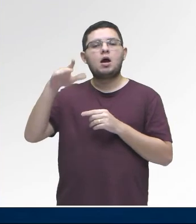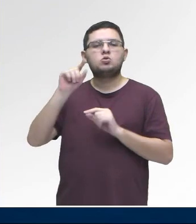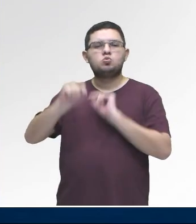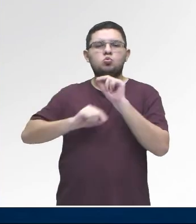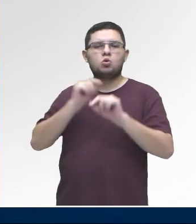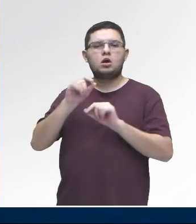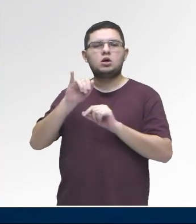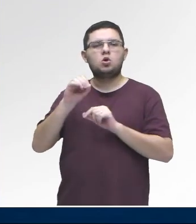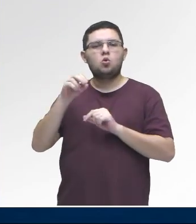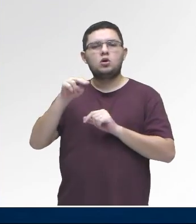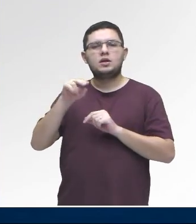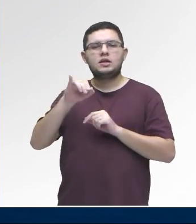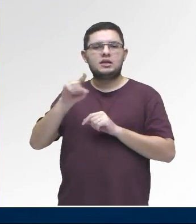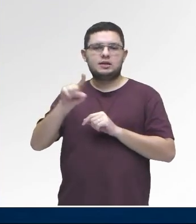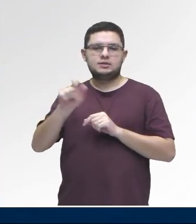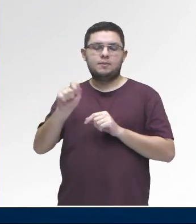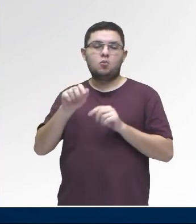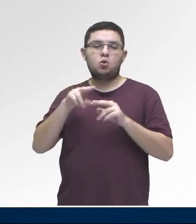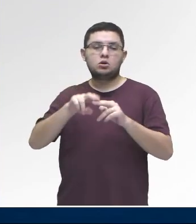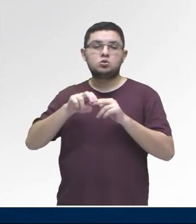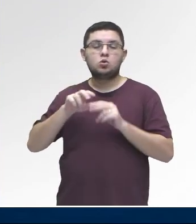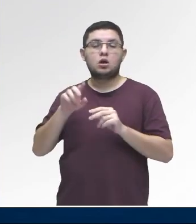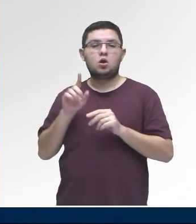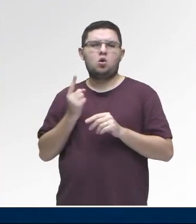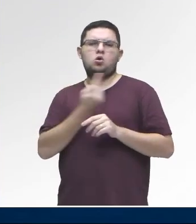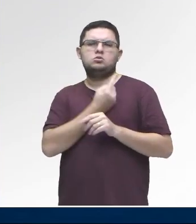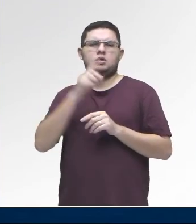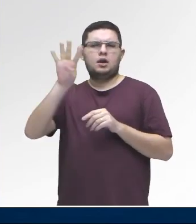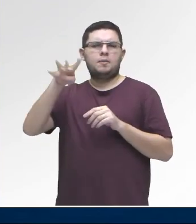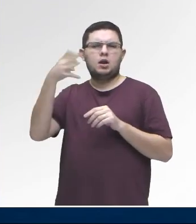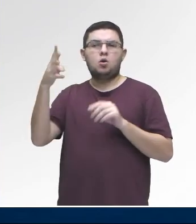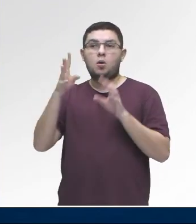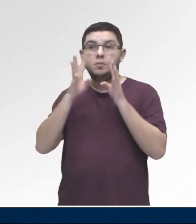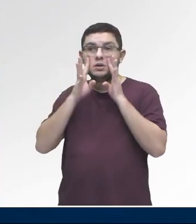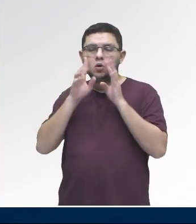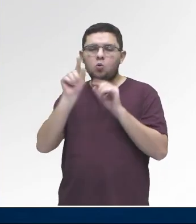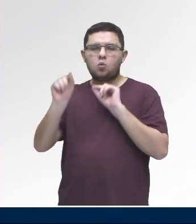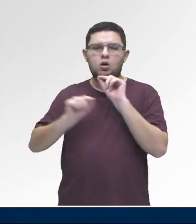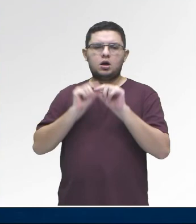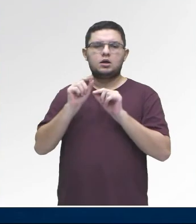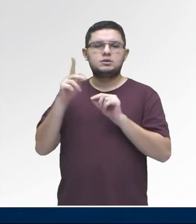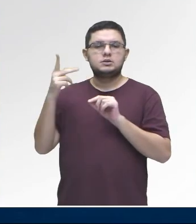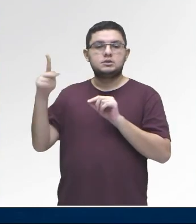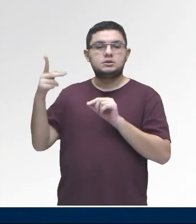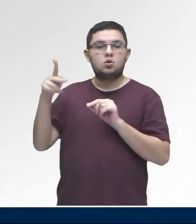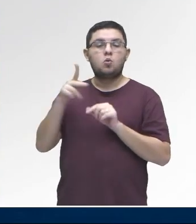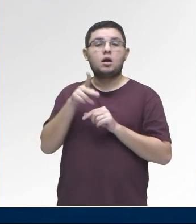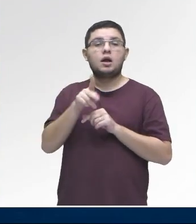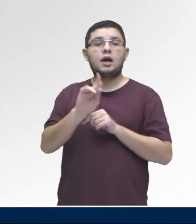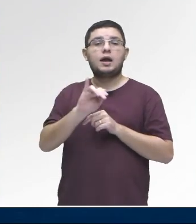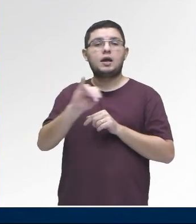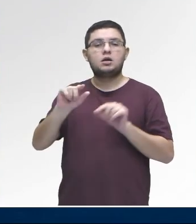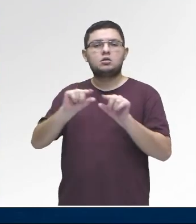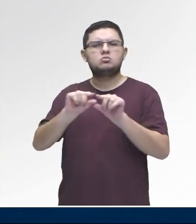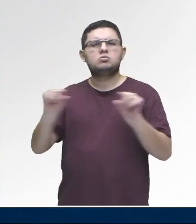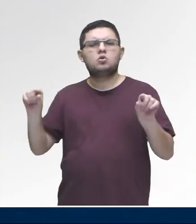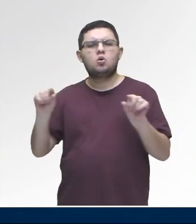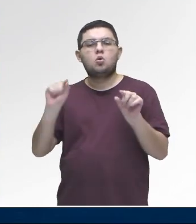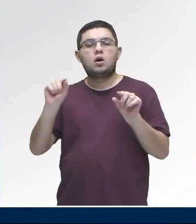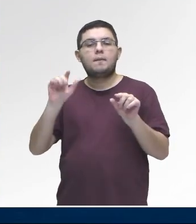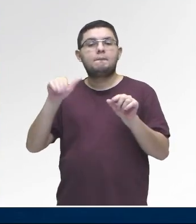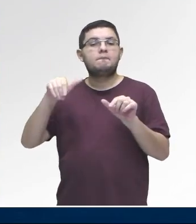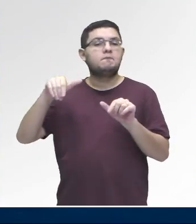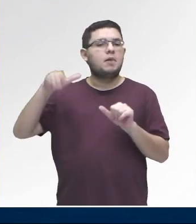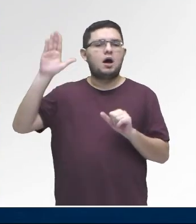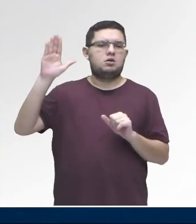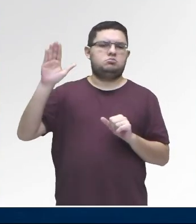na tabela a constante de ionização desse ácido é maior que